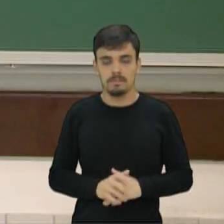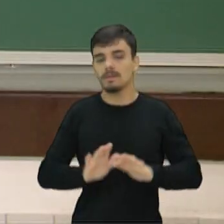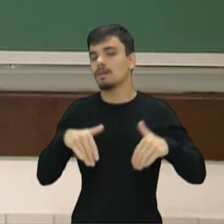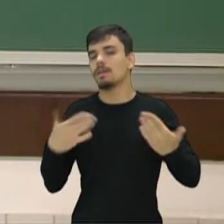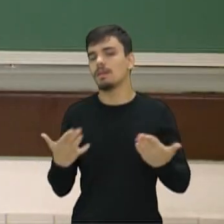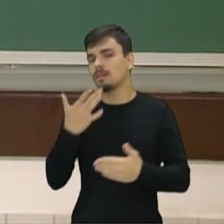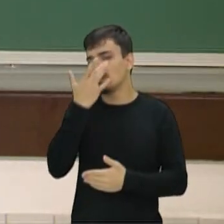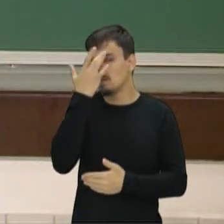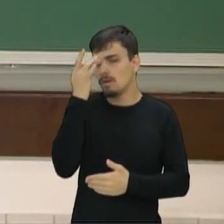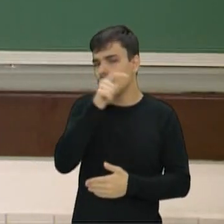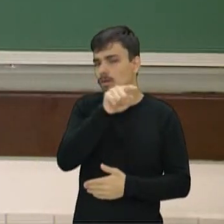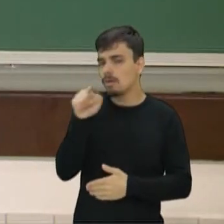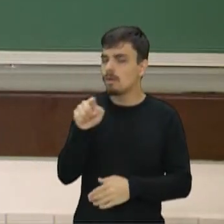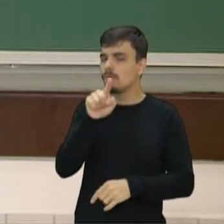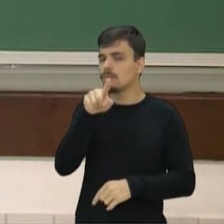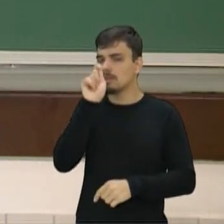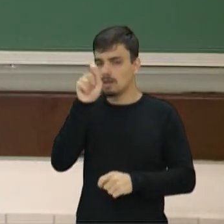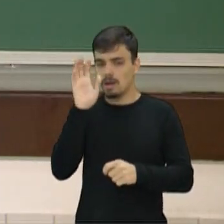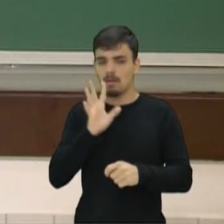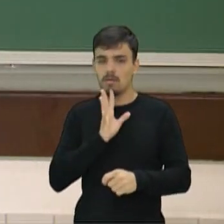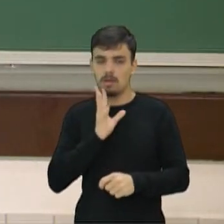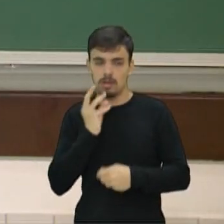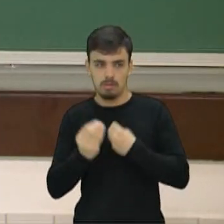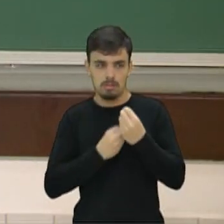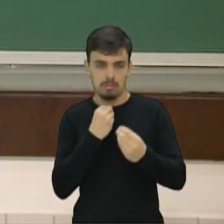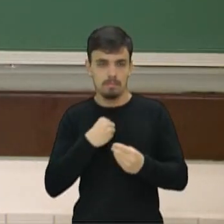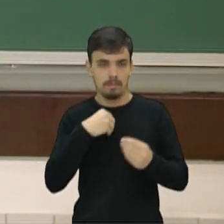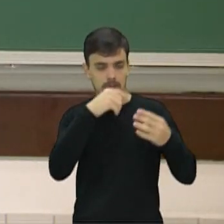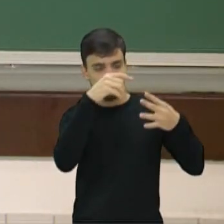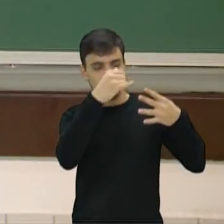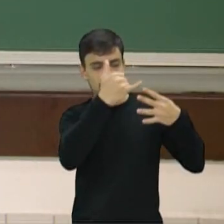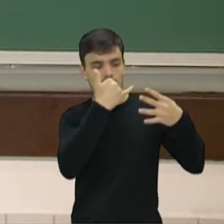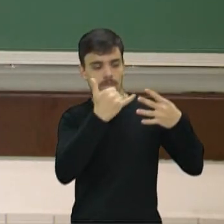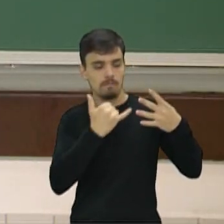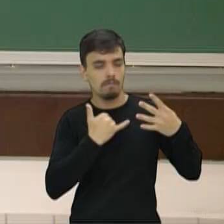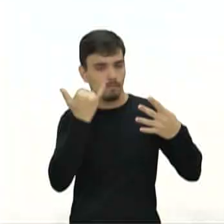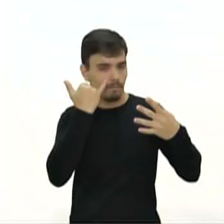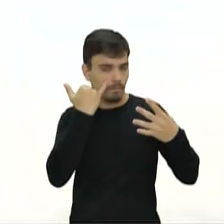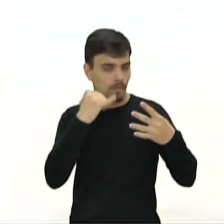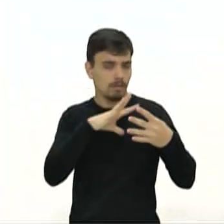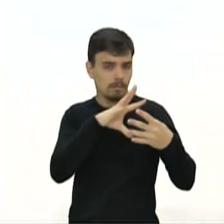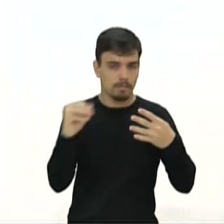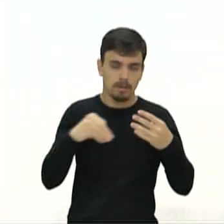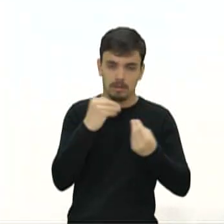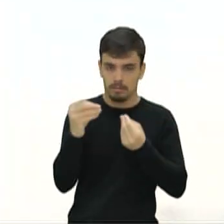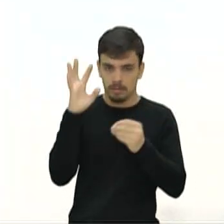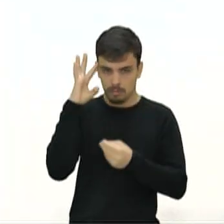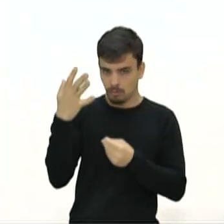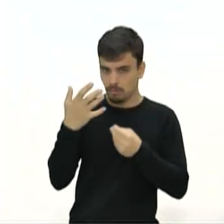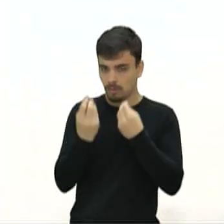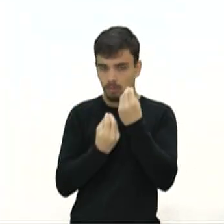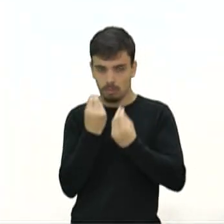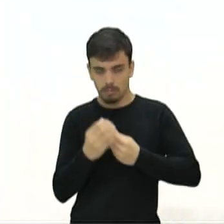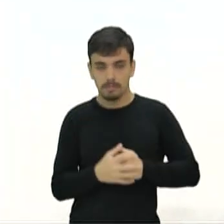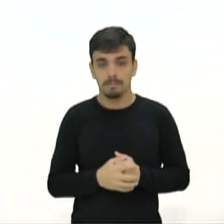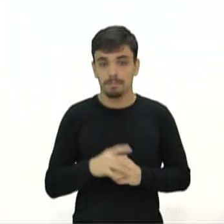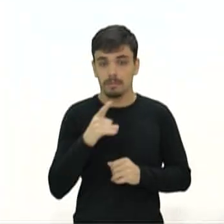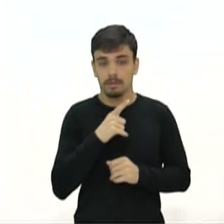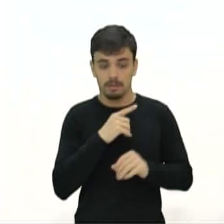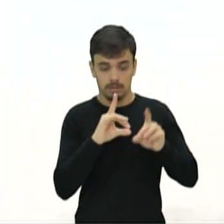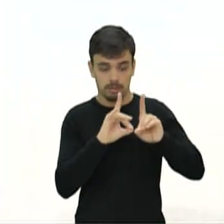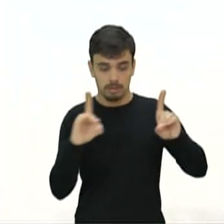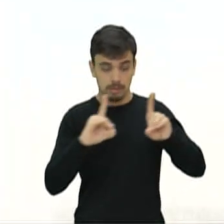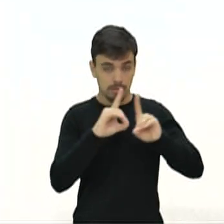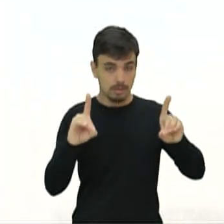Então, pessoal, daquele jeito que você já conhece, peguei os dados e agora vou resolver a situação. Eu quero a distância.